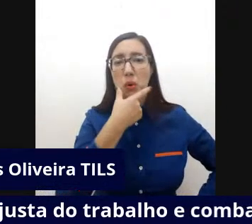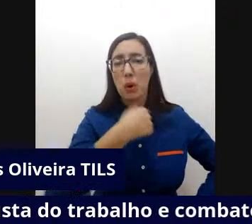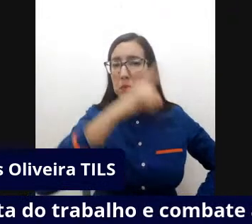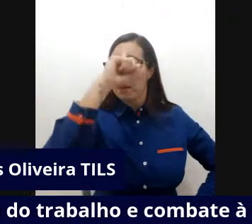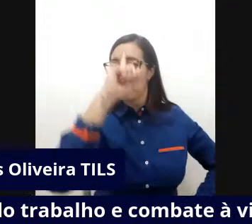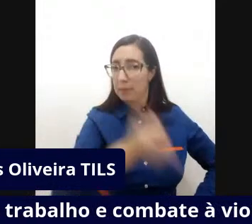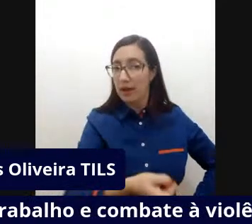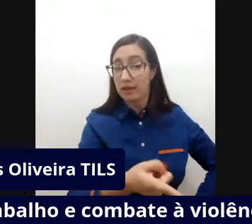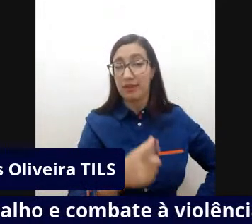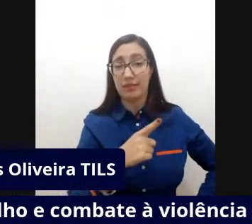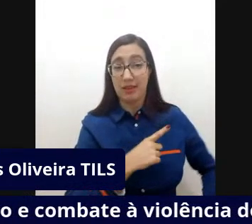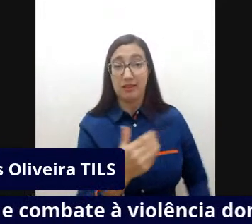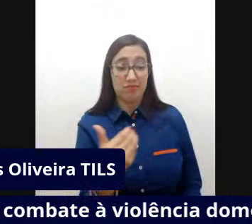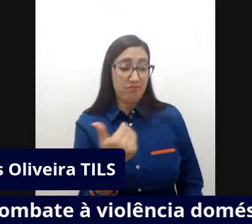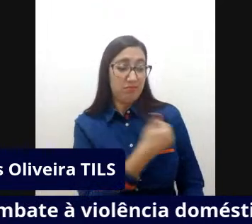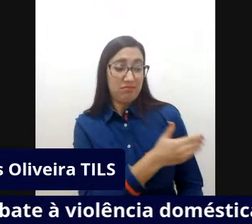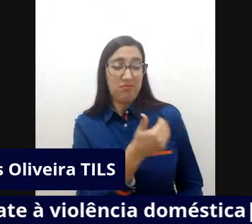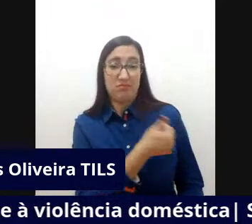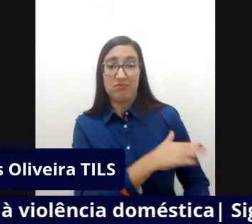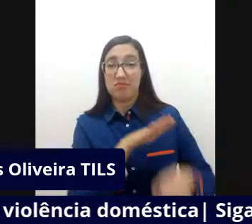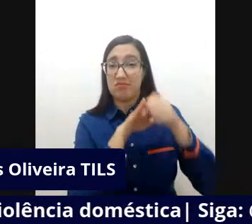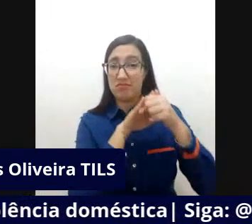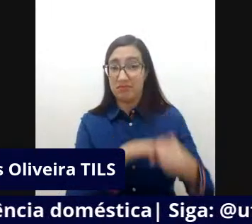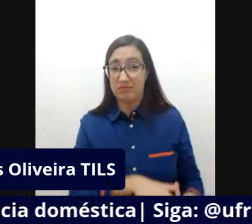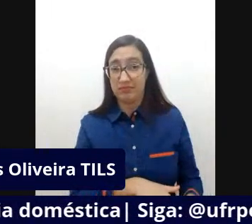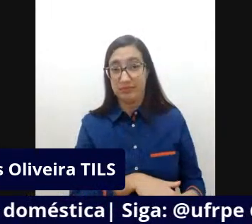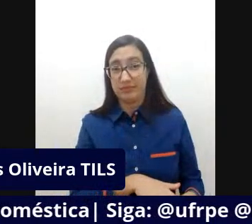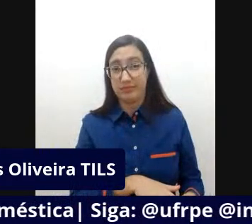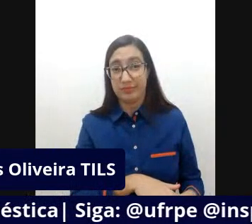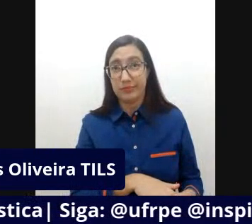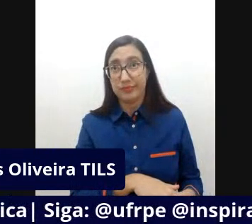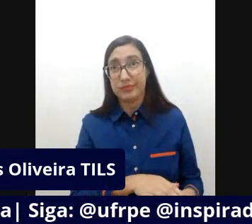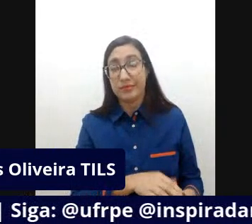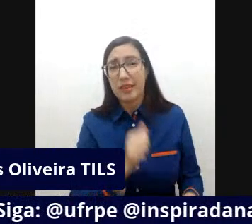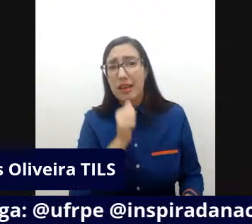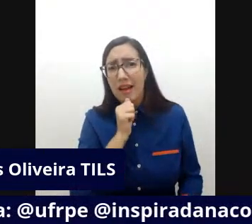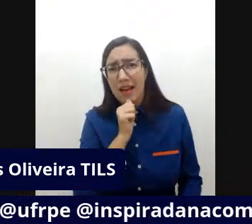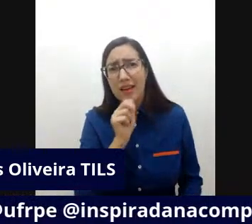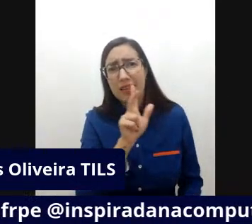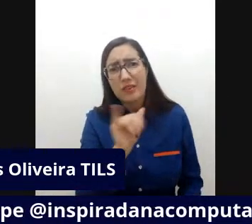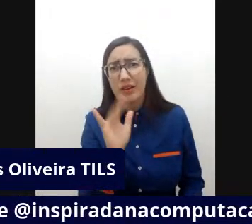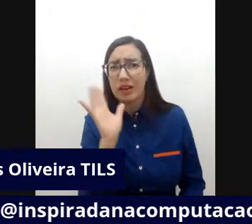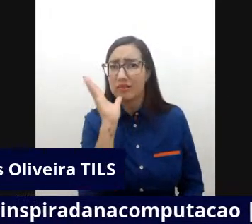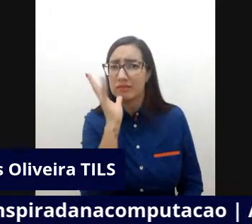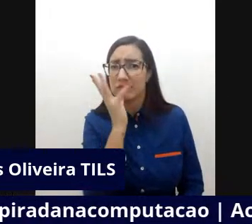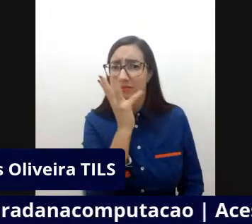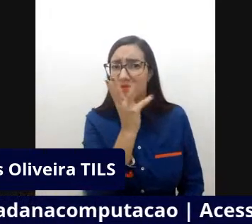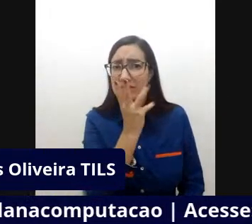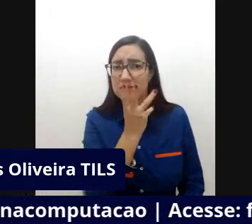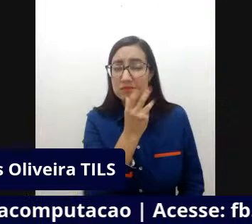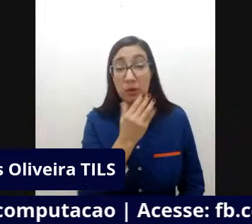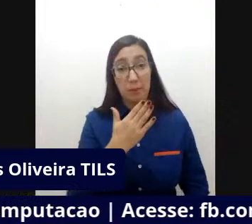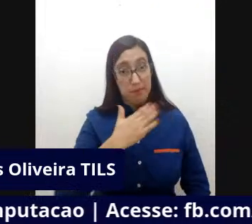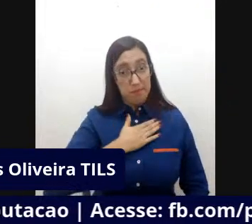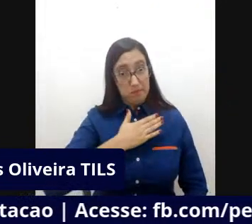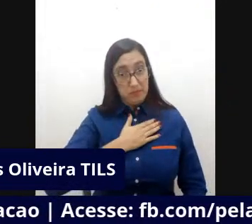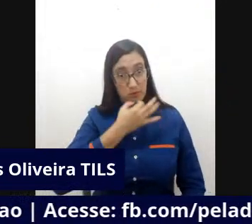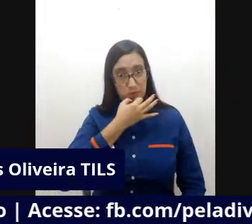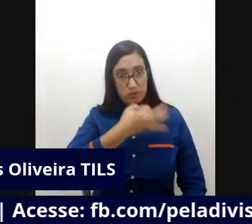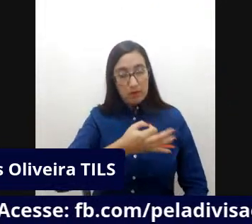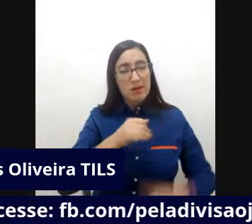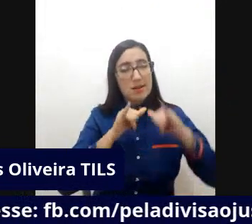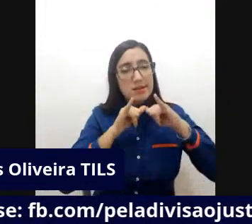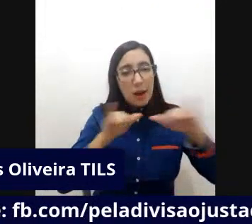vai levar muito tempo ainda, né? E as campanhas, elas têm que ser, acho que, permanentes. Eu vi